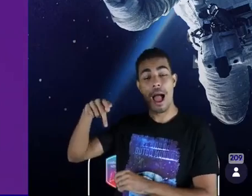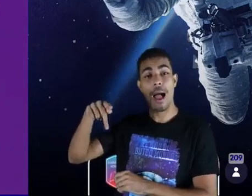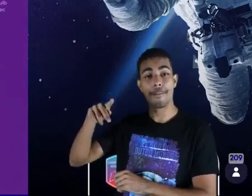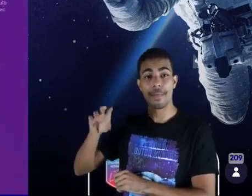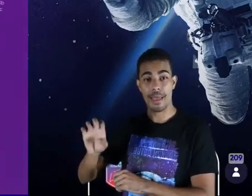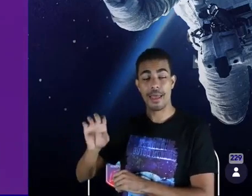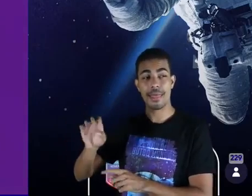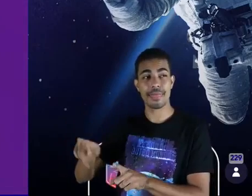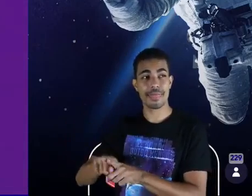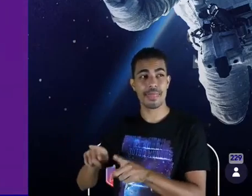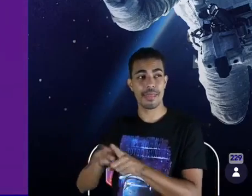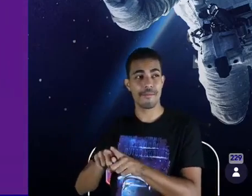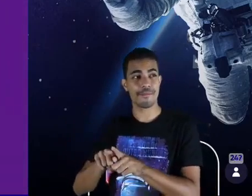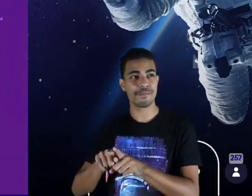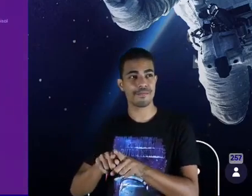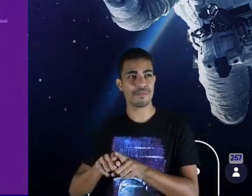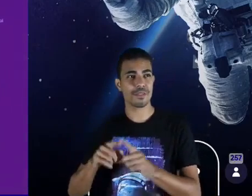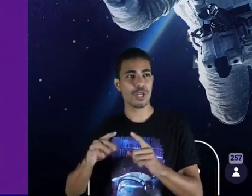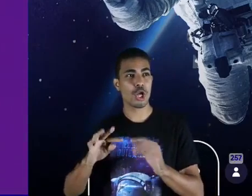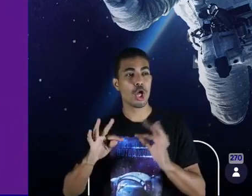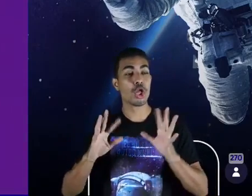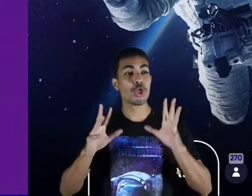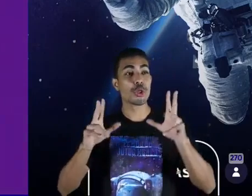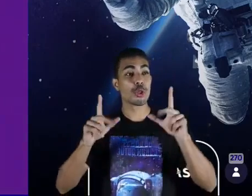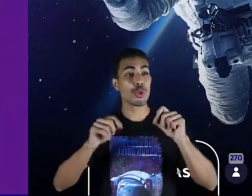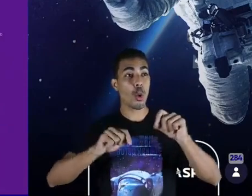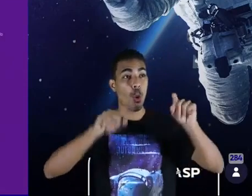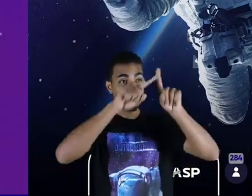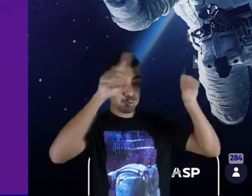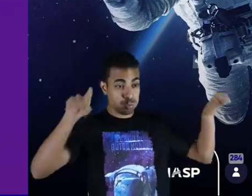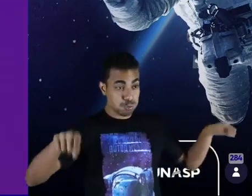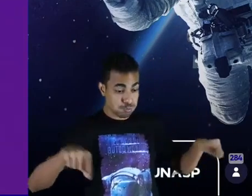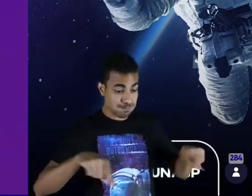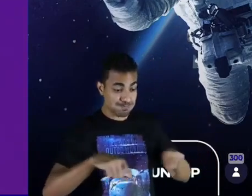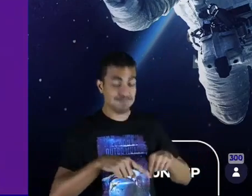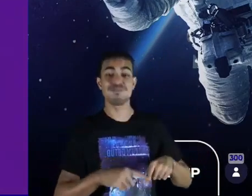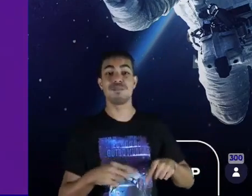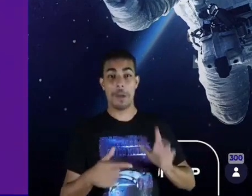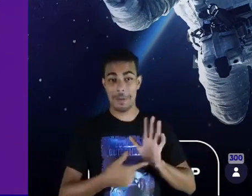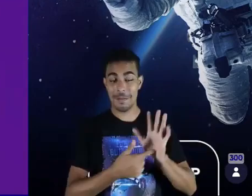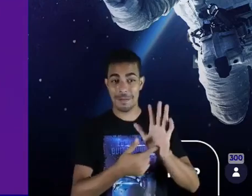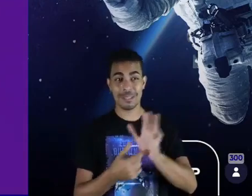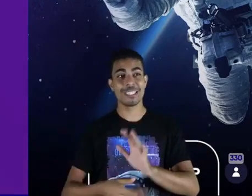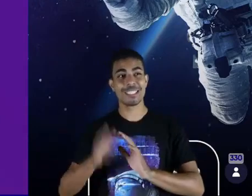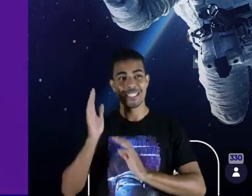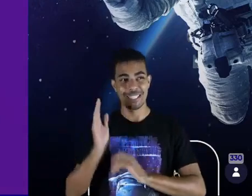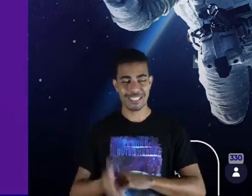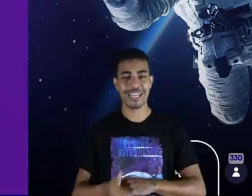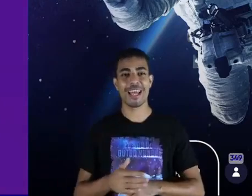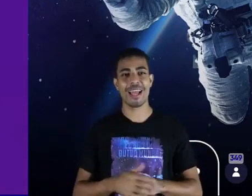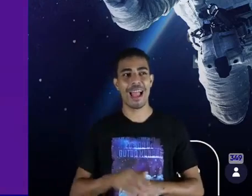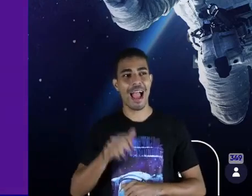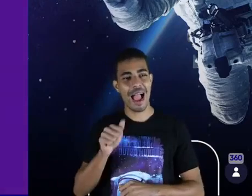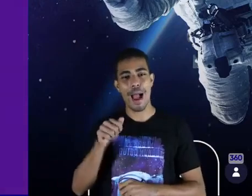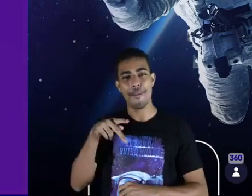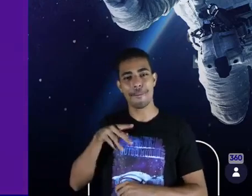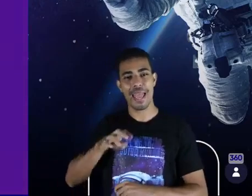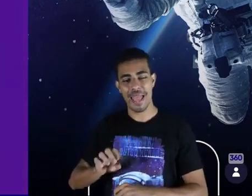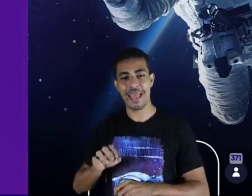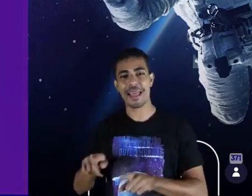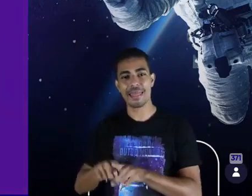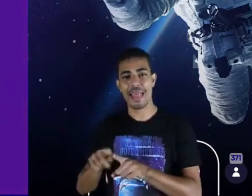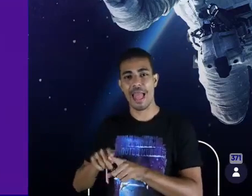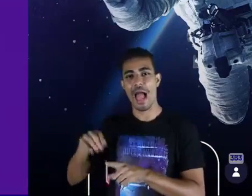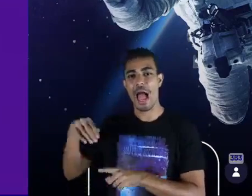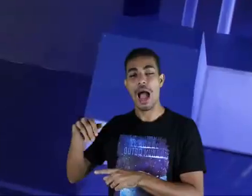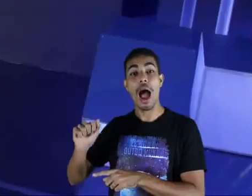linha evidência, dá uma olhada. Todos esses campos estão aqui com a gente, os nomes. Galera da APE aparecendo em peso. Da AMA,